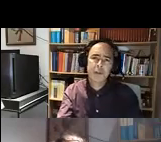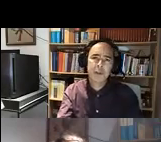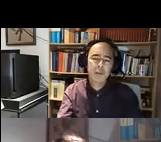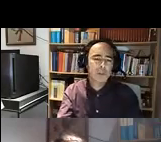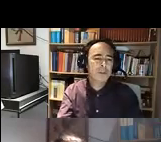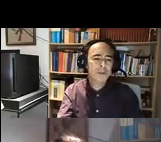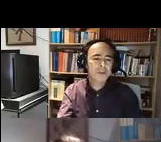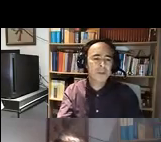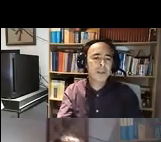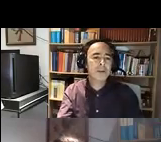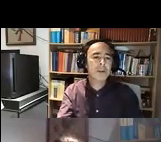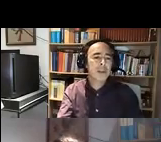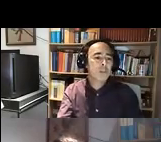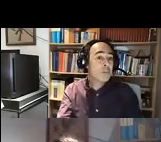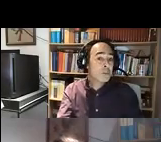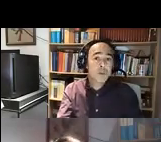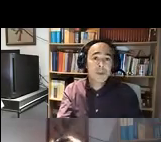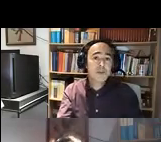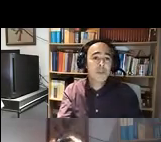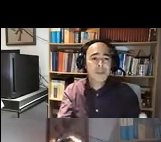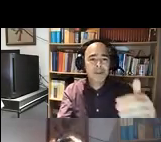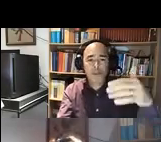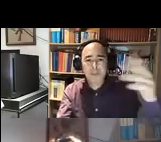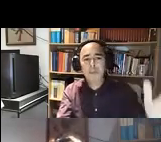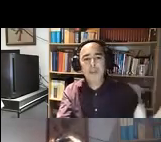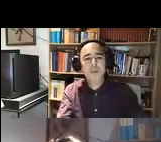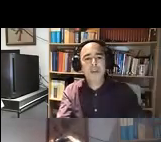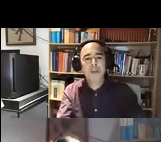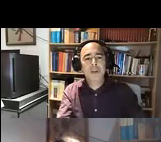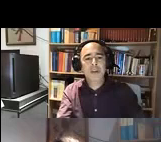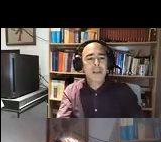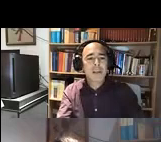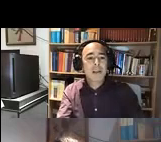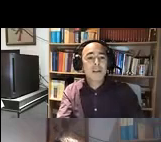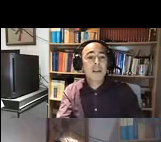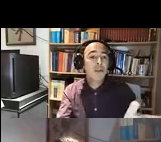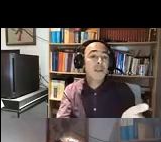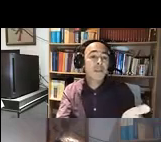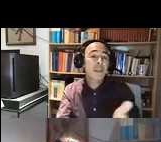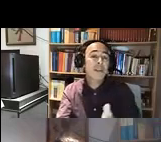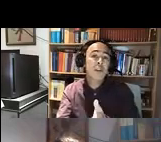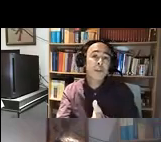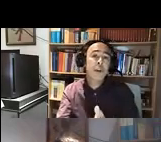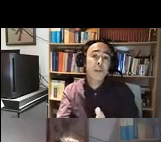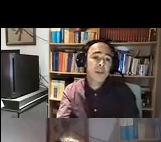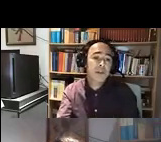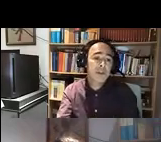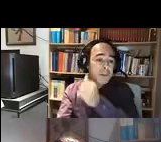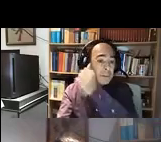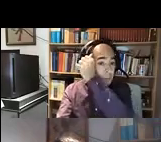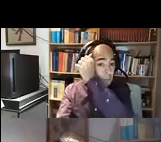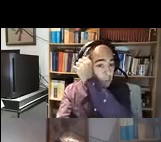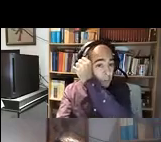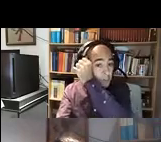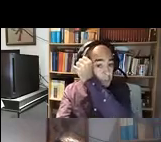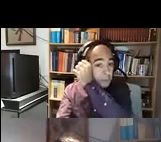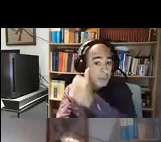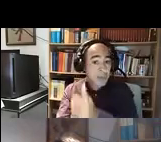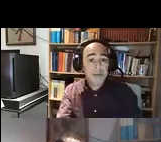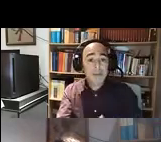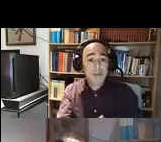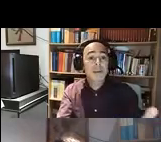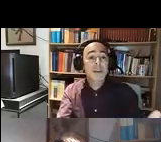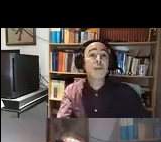10 milhões de euros que 2018 sem erro no espaço de quatro metros quadrados eles têm que me disse plantações por aparas de Oliveira tanto